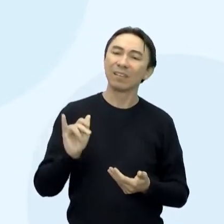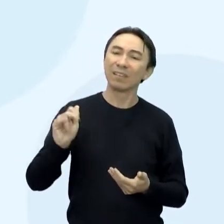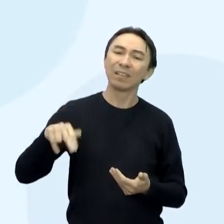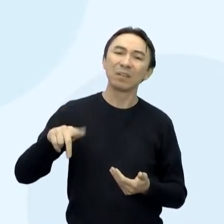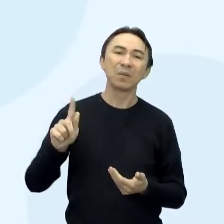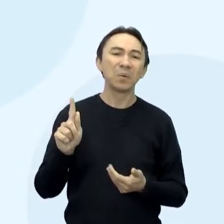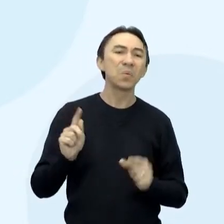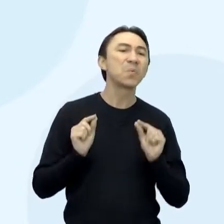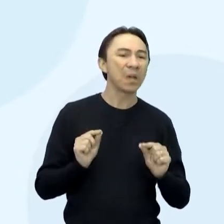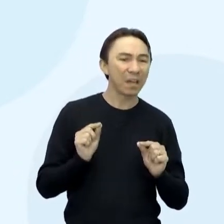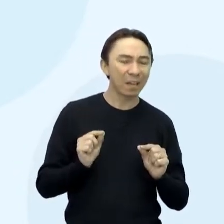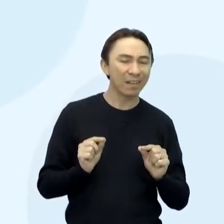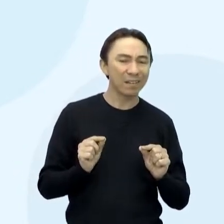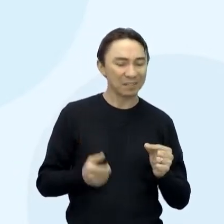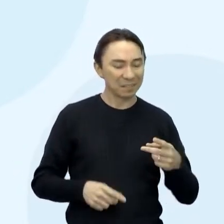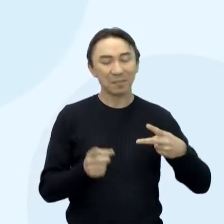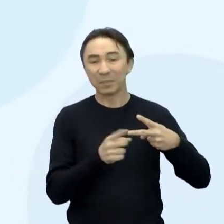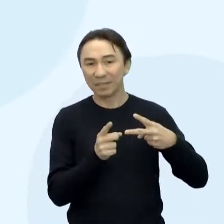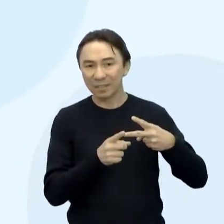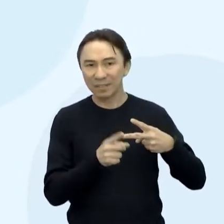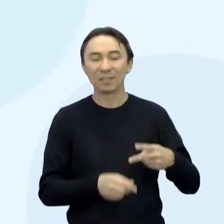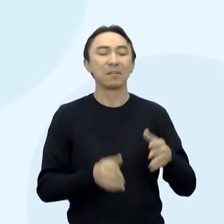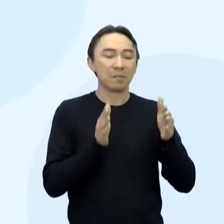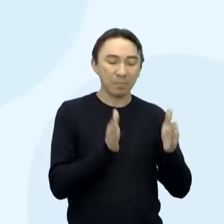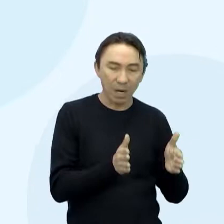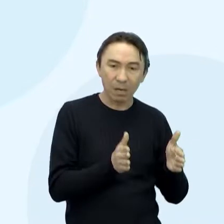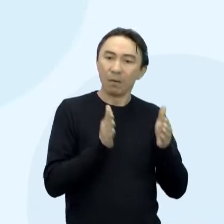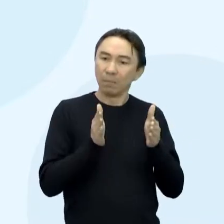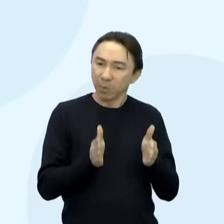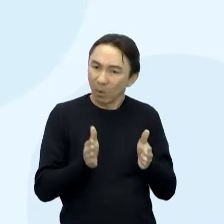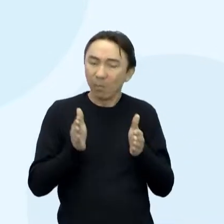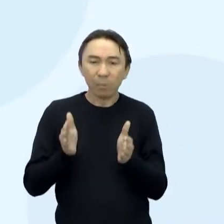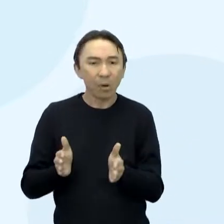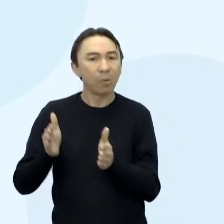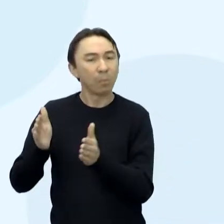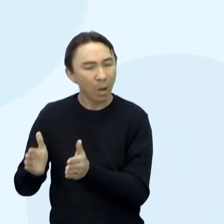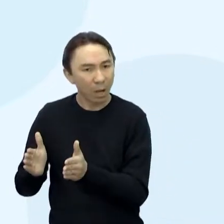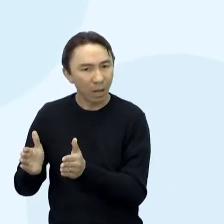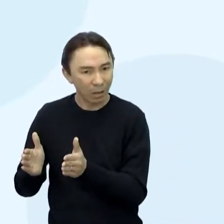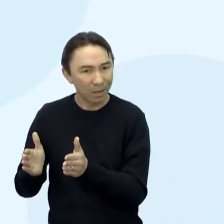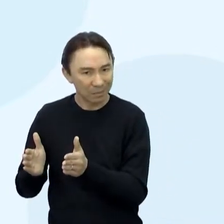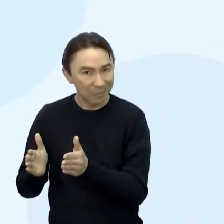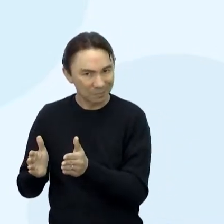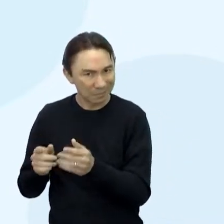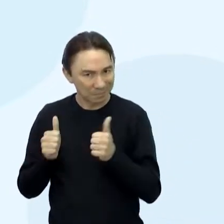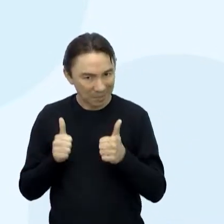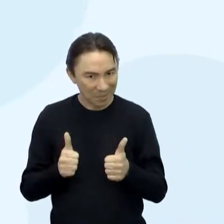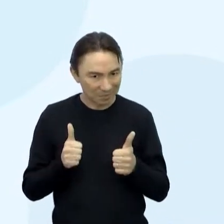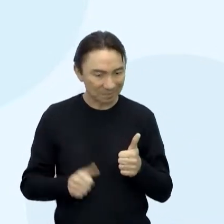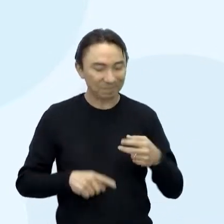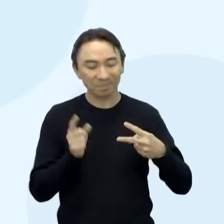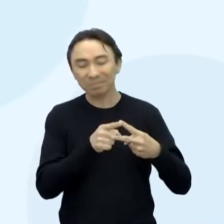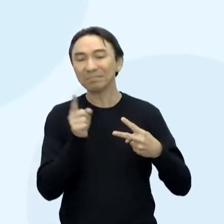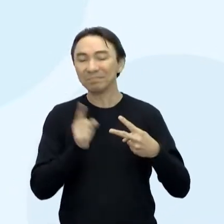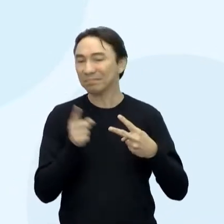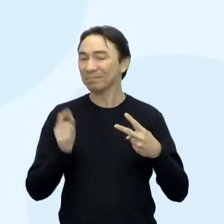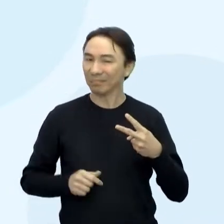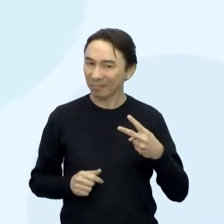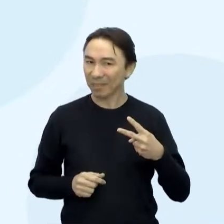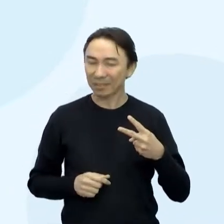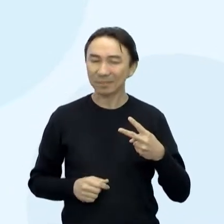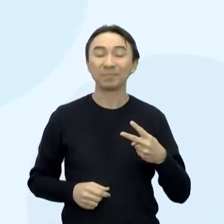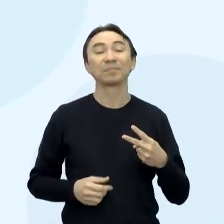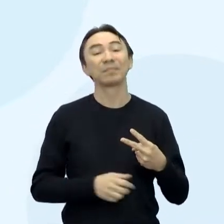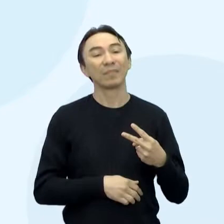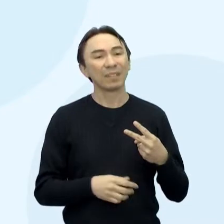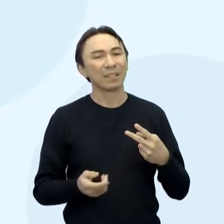Design Thinking. Então, nós vamos compreender e conhecer as etapas. Então, saber aí, entender